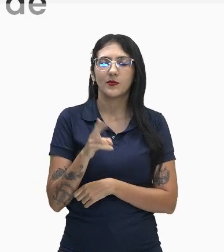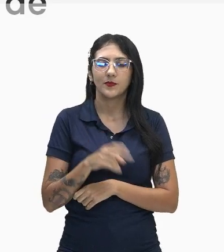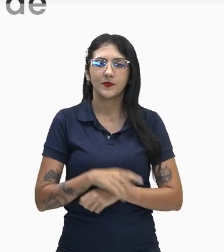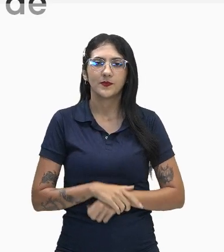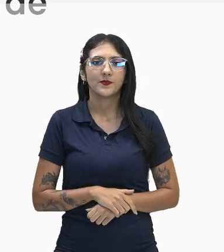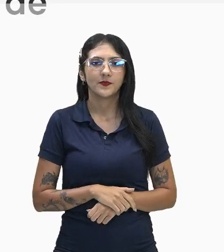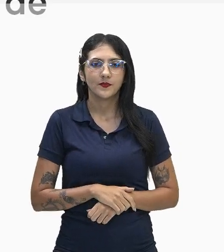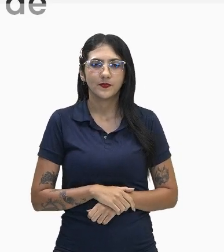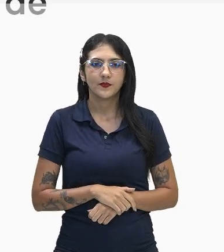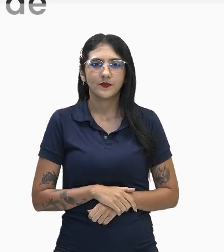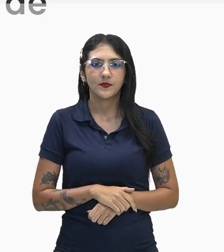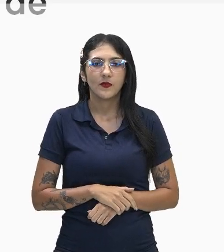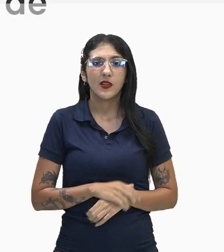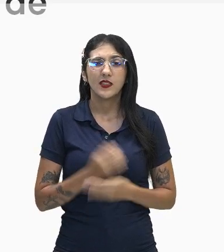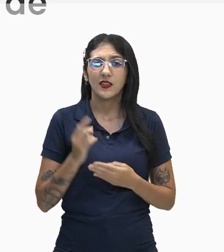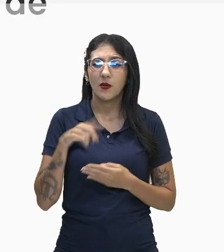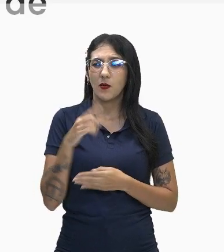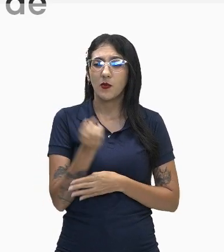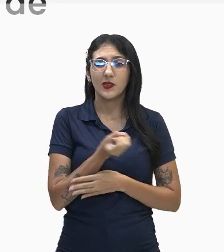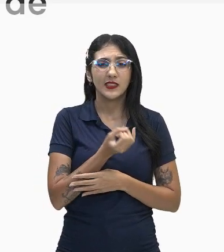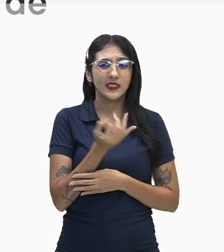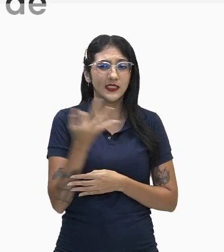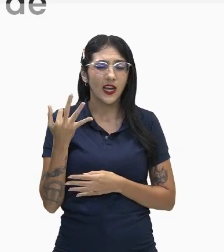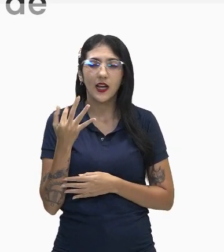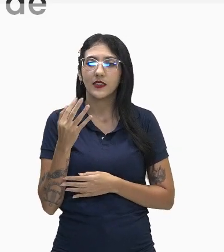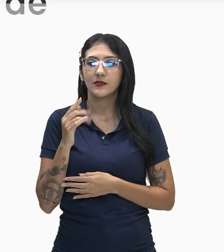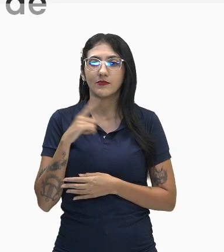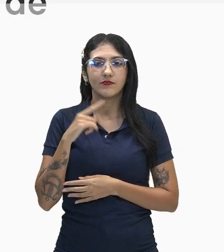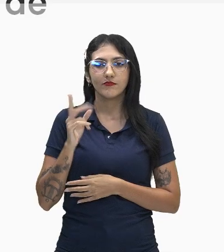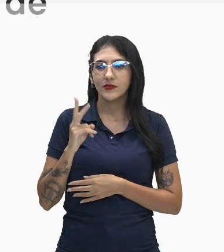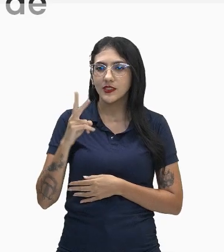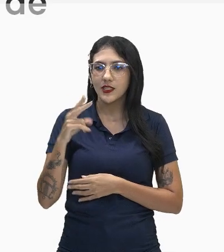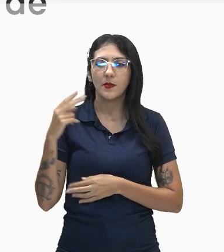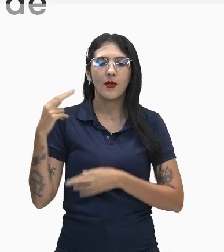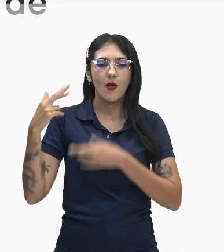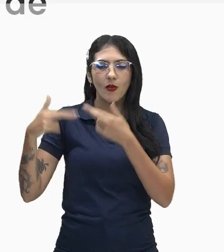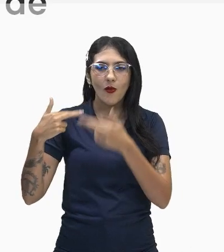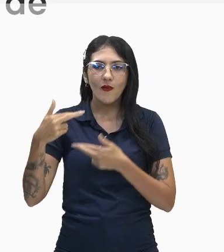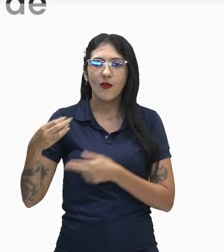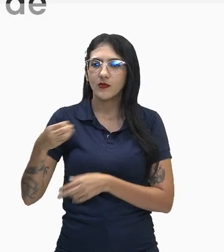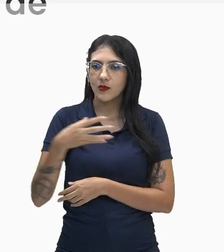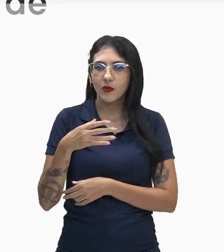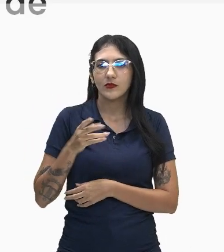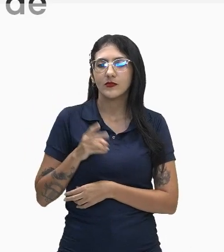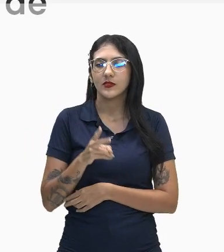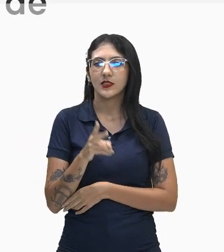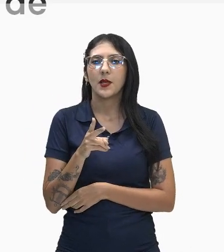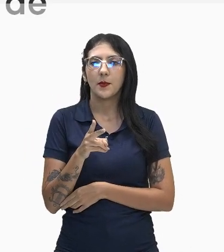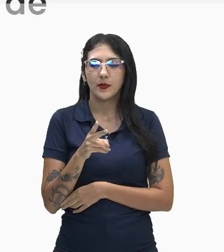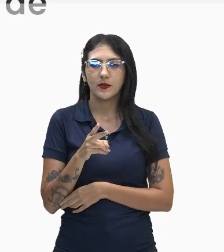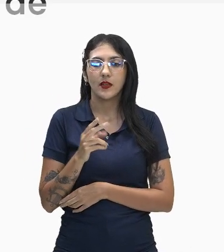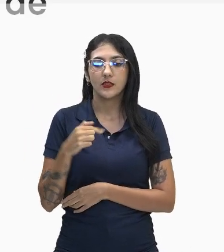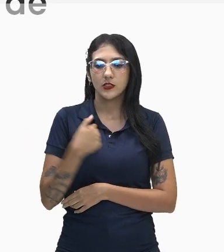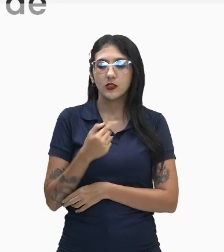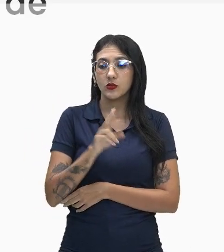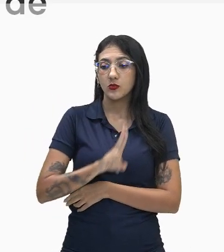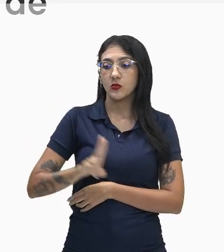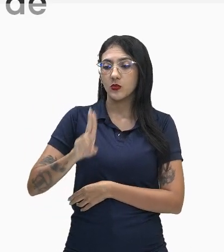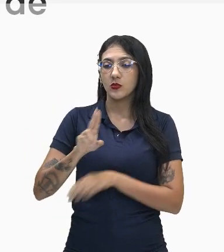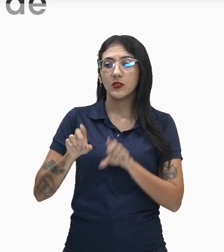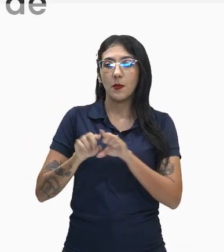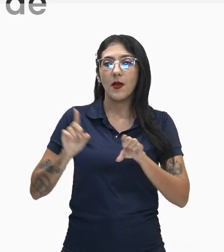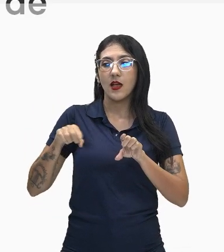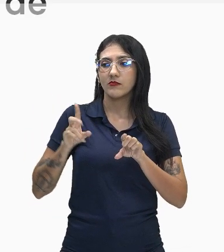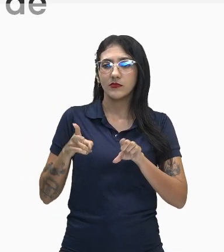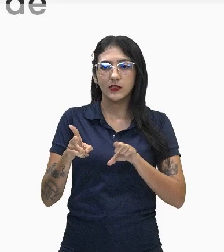Então, as suas quantidades, elas estão se renovando constantemente ao serem usados. Então, esses